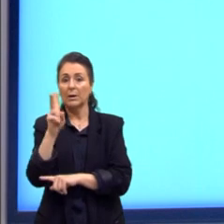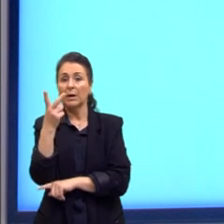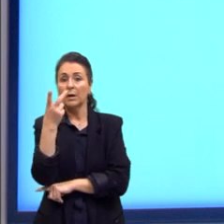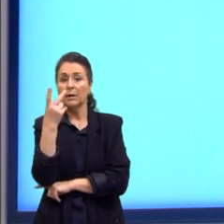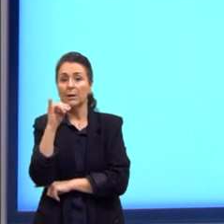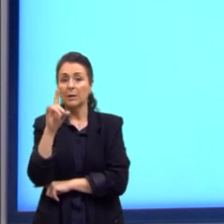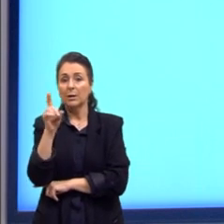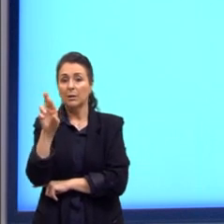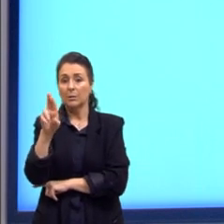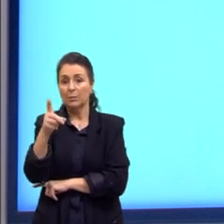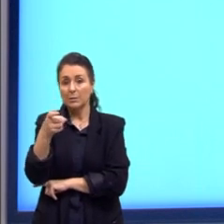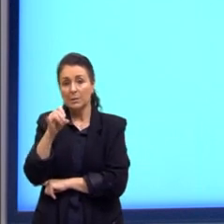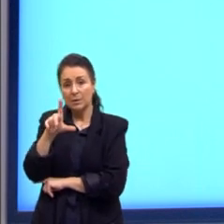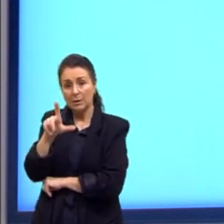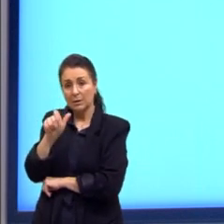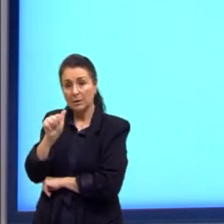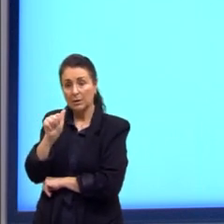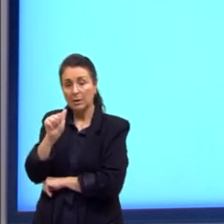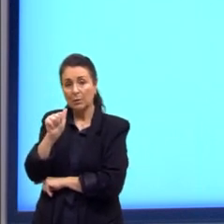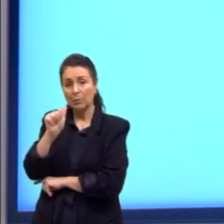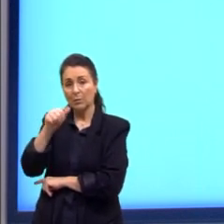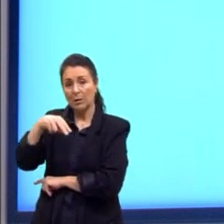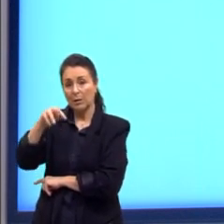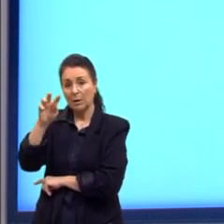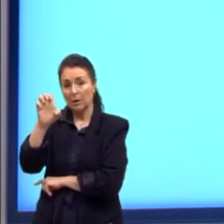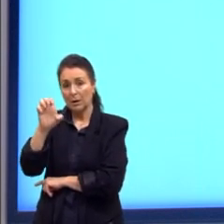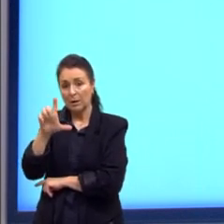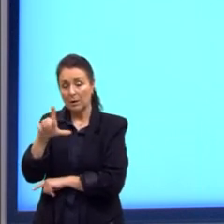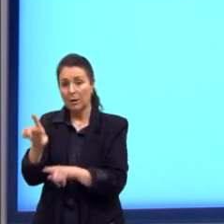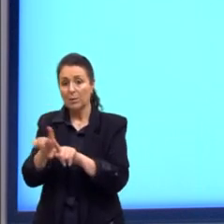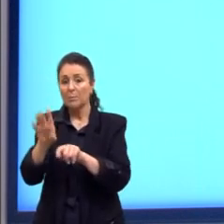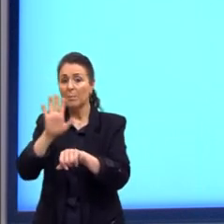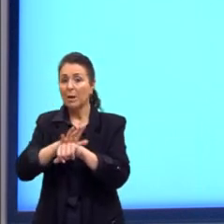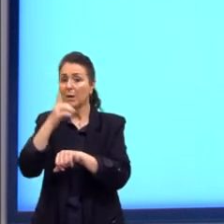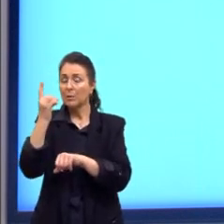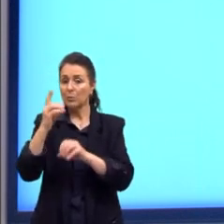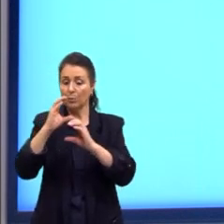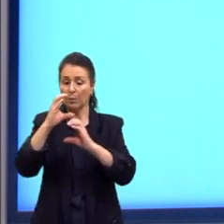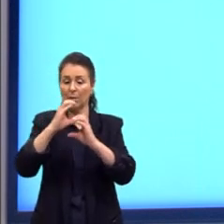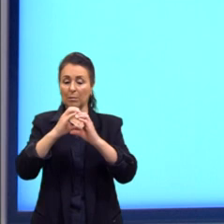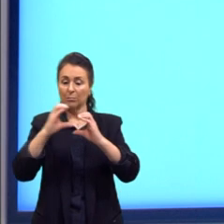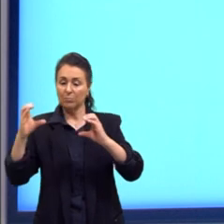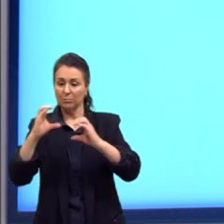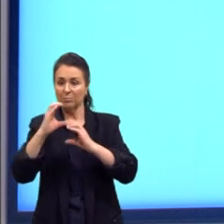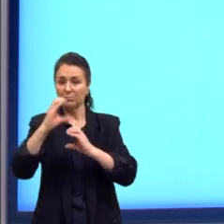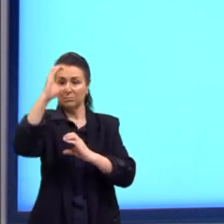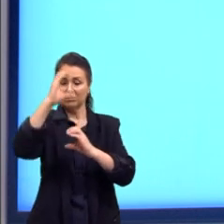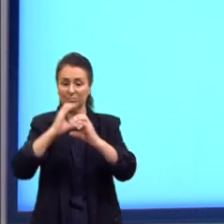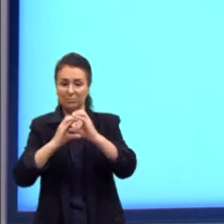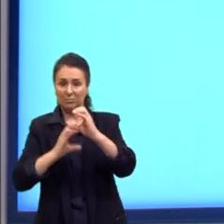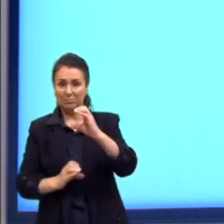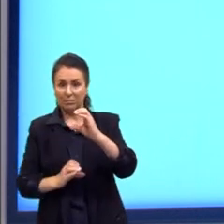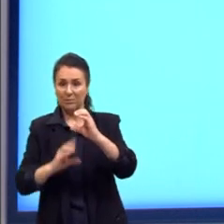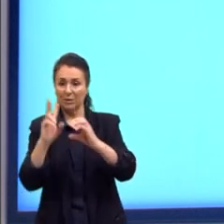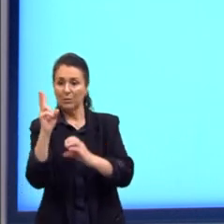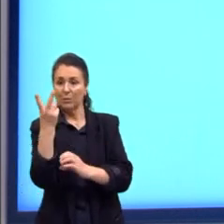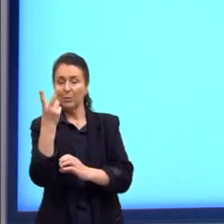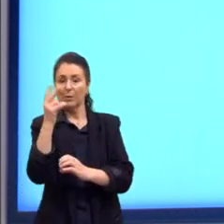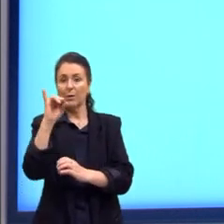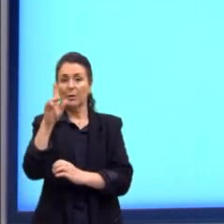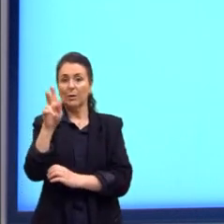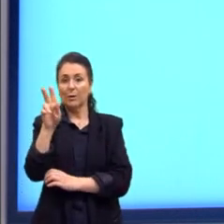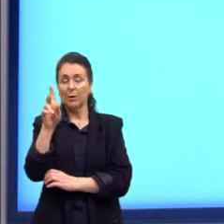hidroxilona aromático e mais uma ramificação ela vai entrar depois da hidroxila nomenclatura vai ser hydrox mas o